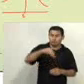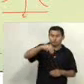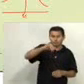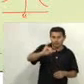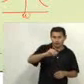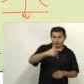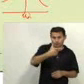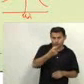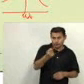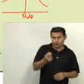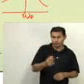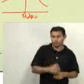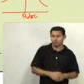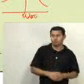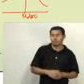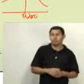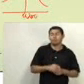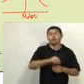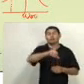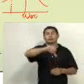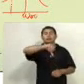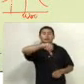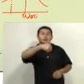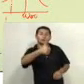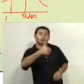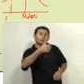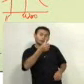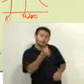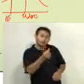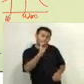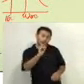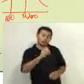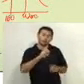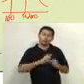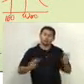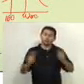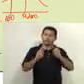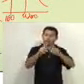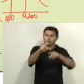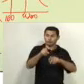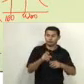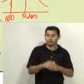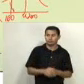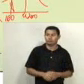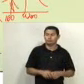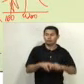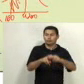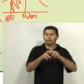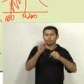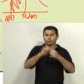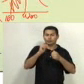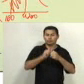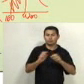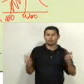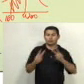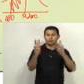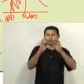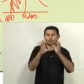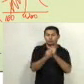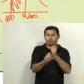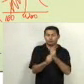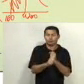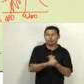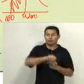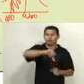de 200, 160 unidades, eu tenho esse valor de x. Portanto, eu fazendo esse valor aqui, eu